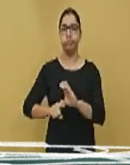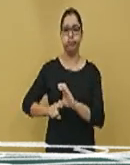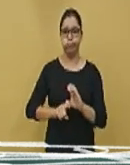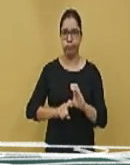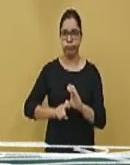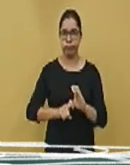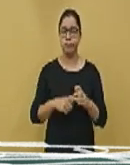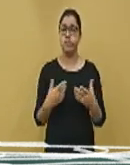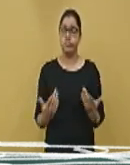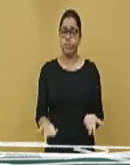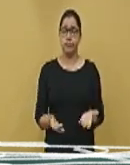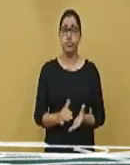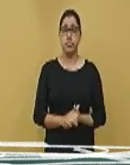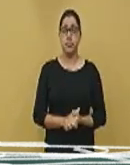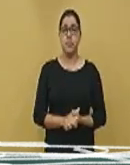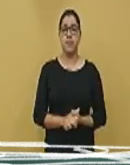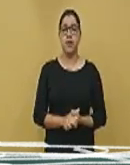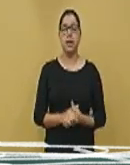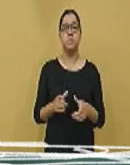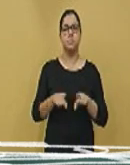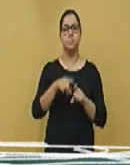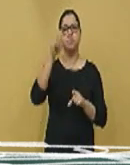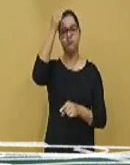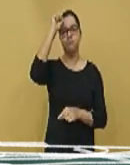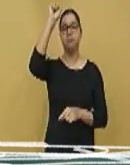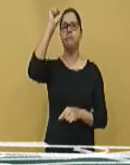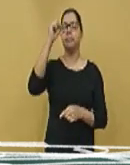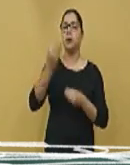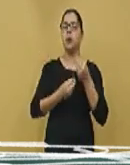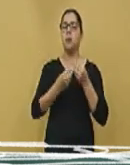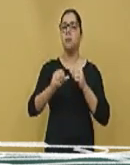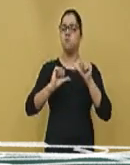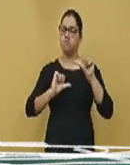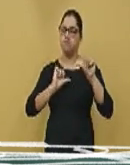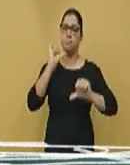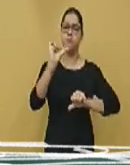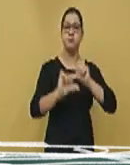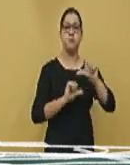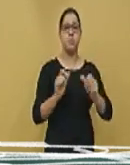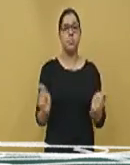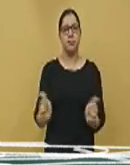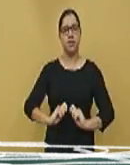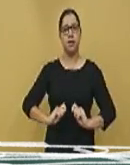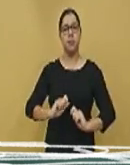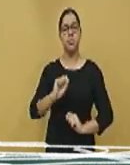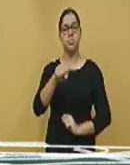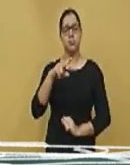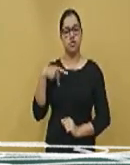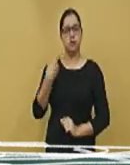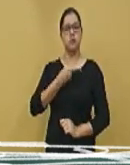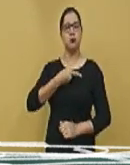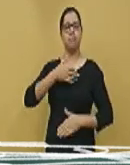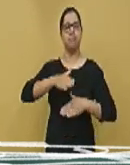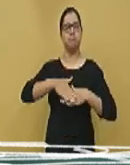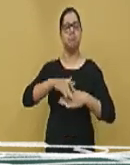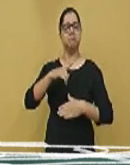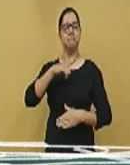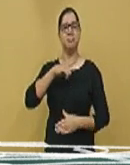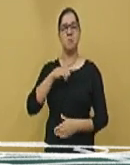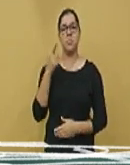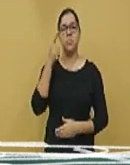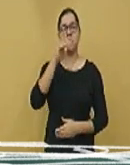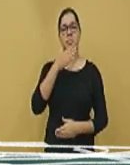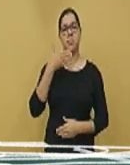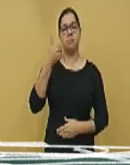de sucesso. Nós temos como reverter isso, e nós estamos dispostos a fazer isso enquanto o FGD